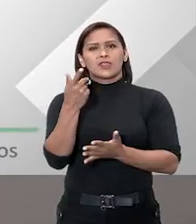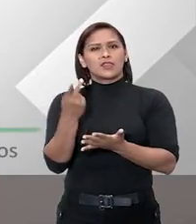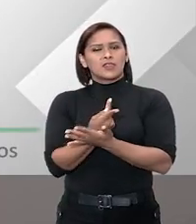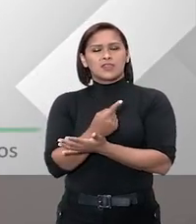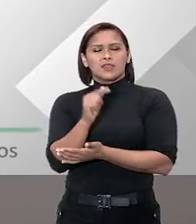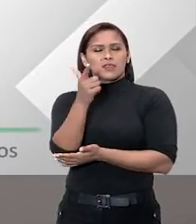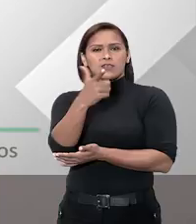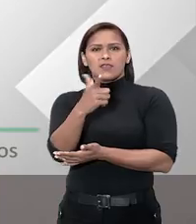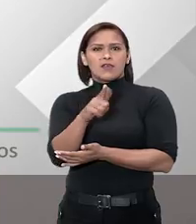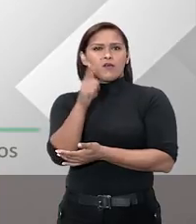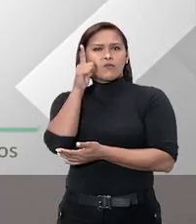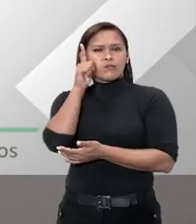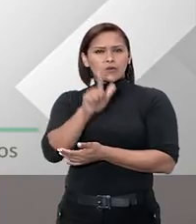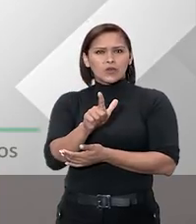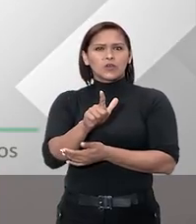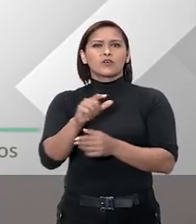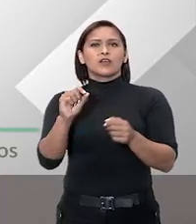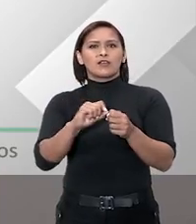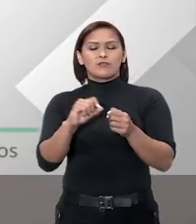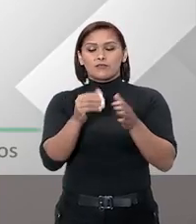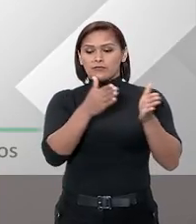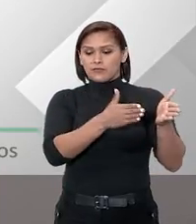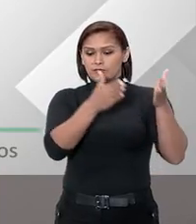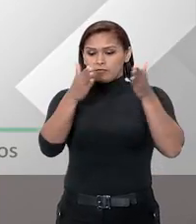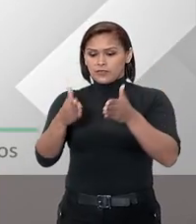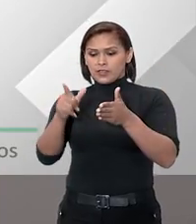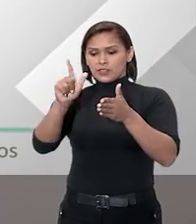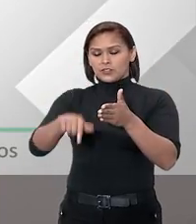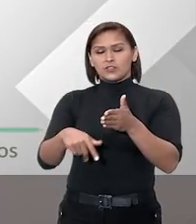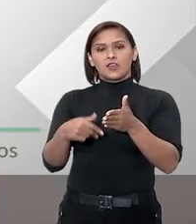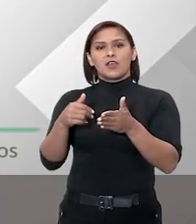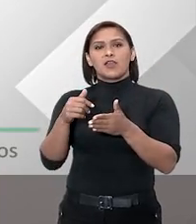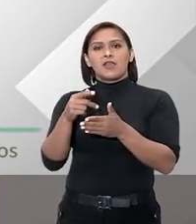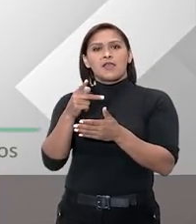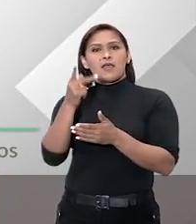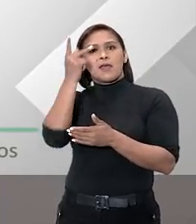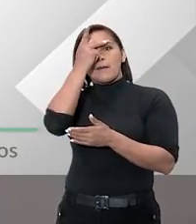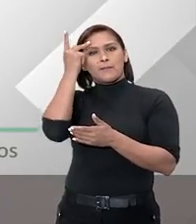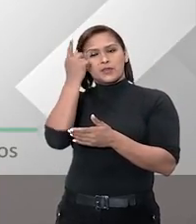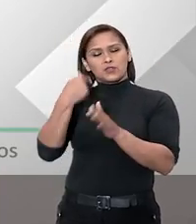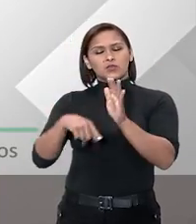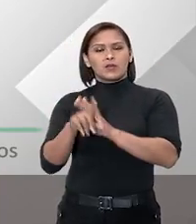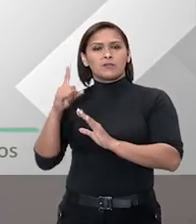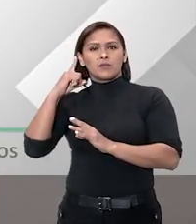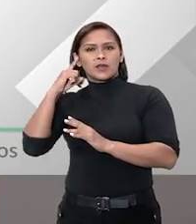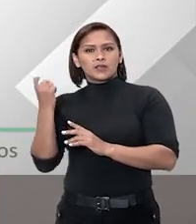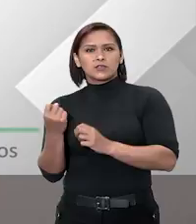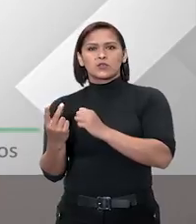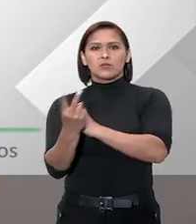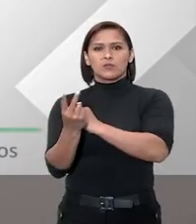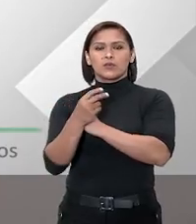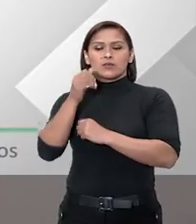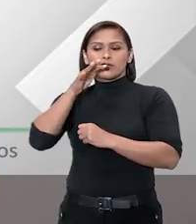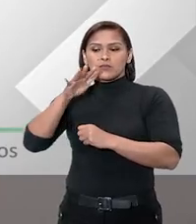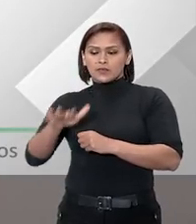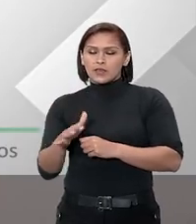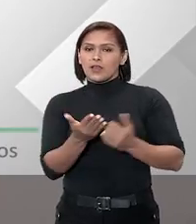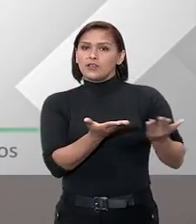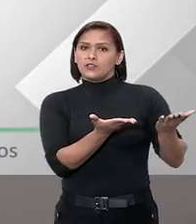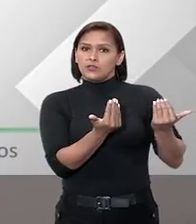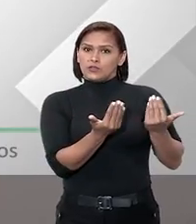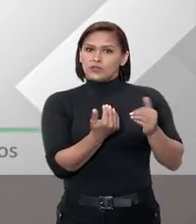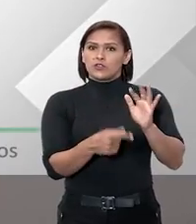a realização por parte de quem quer que seja para a escuta protegida dessas crianças,